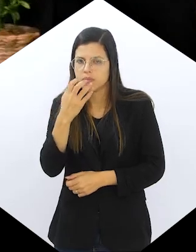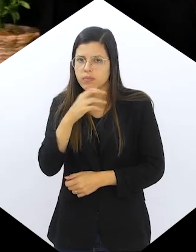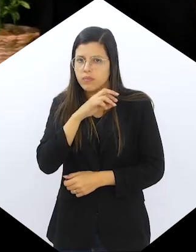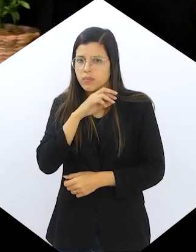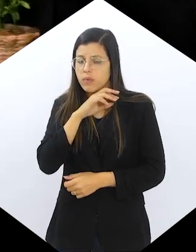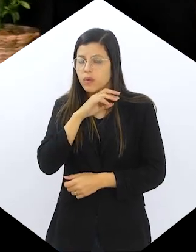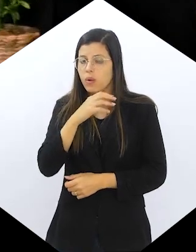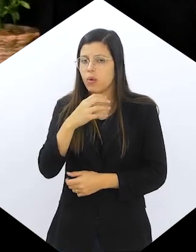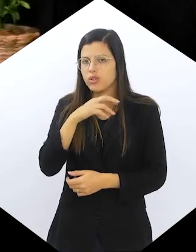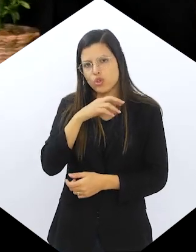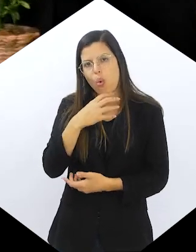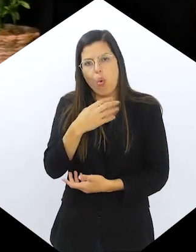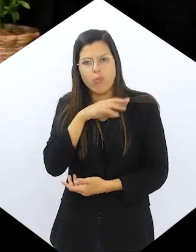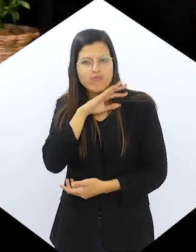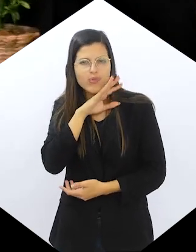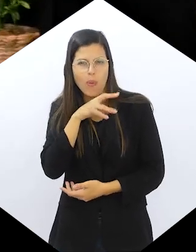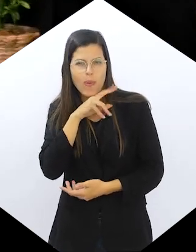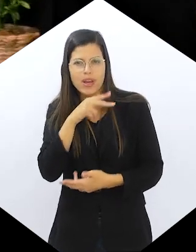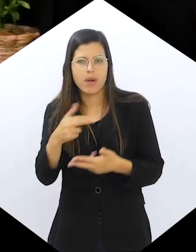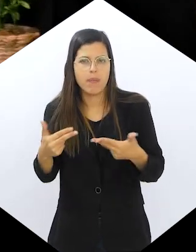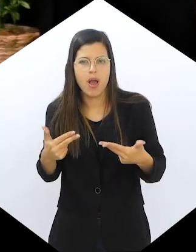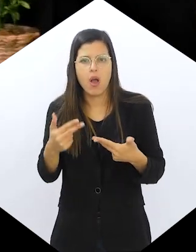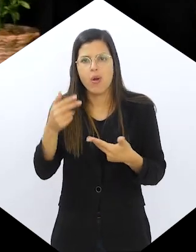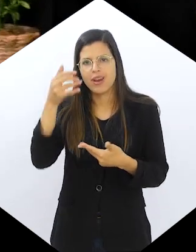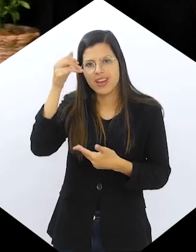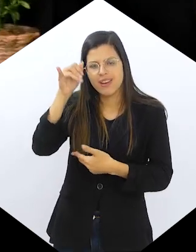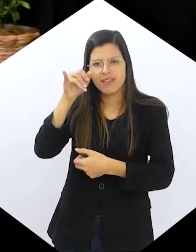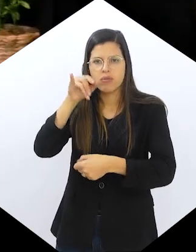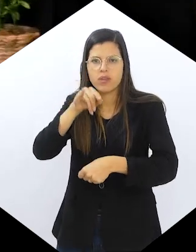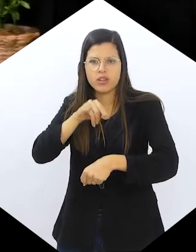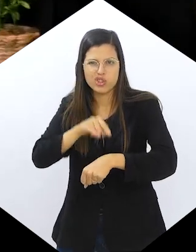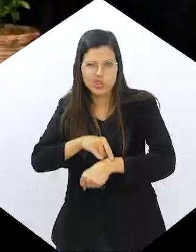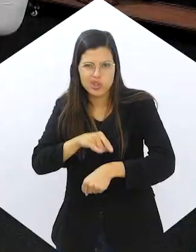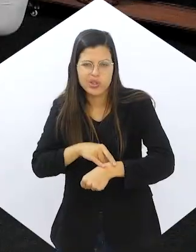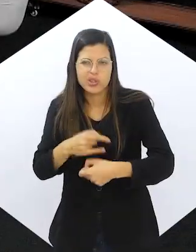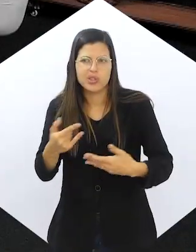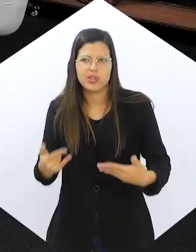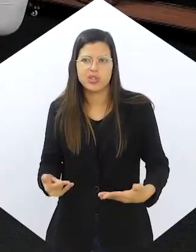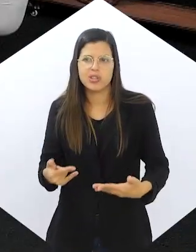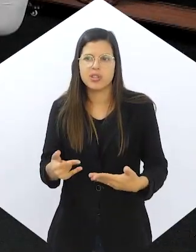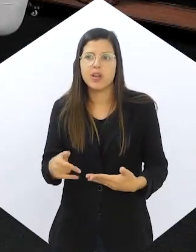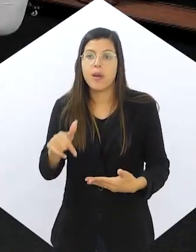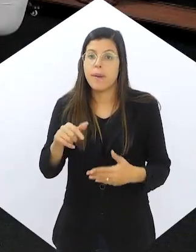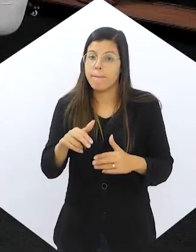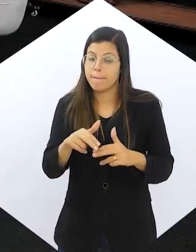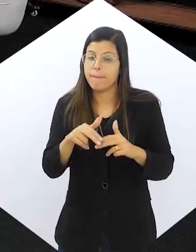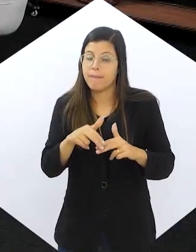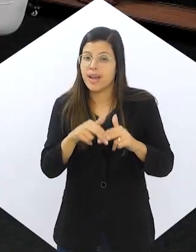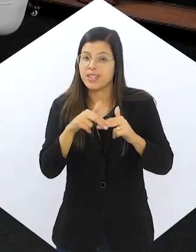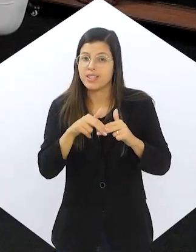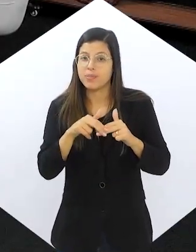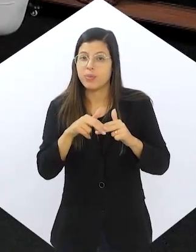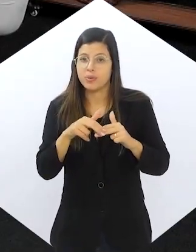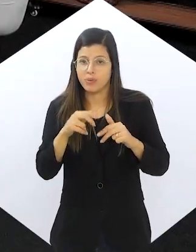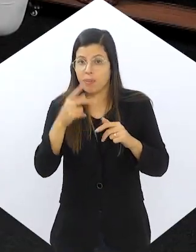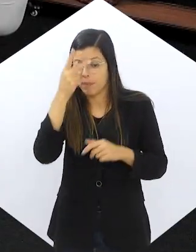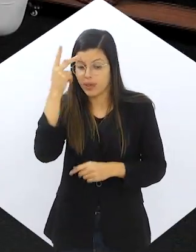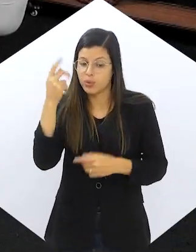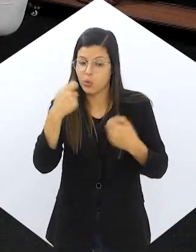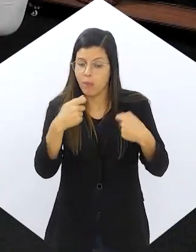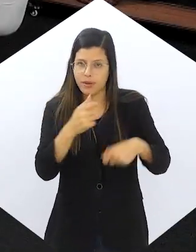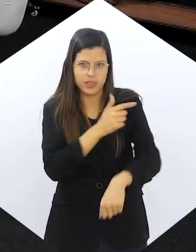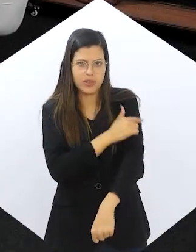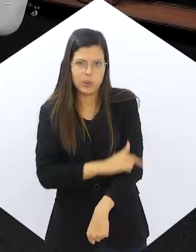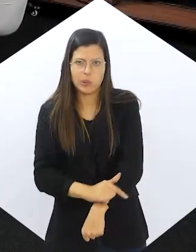não fazer as necessidades no local errado, dele não ir na mesa. Mas aí é o dono que tem que ser educado, O né? dono, Porque o animal foi exatamente. adestrado. Eu